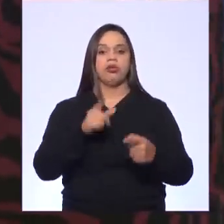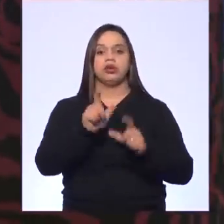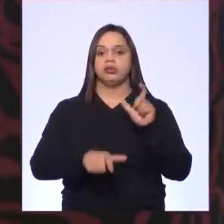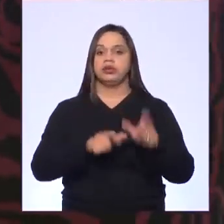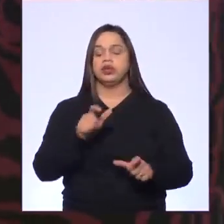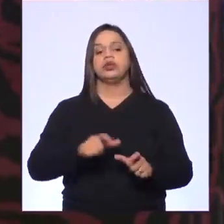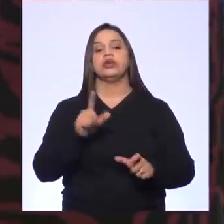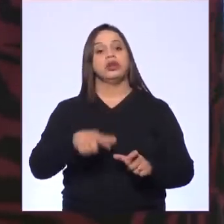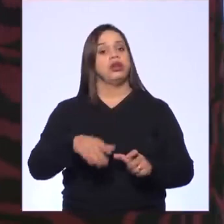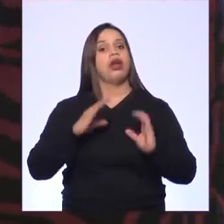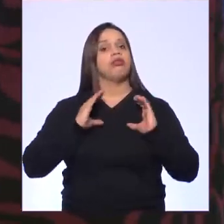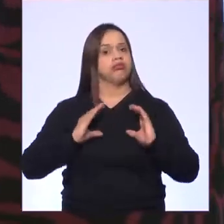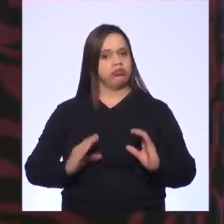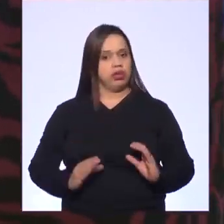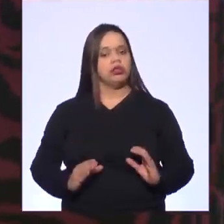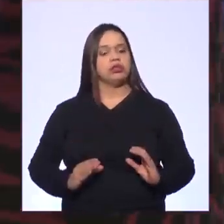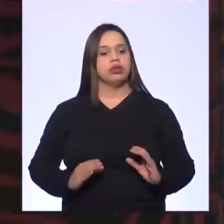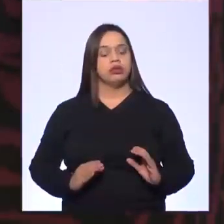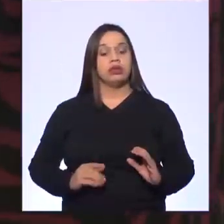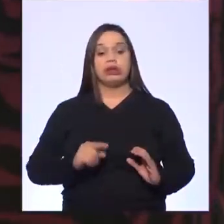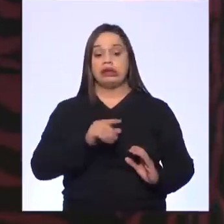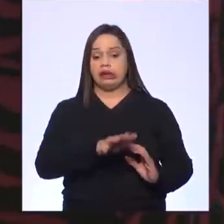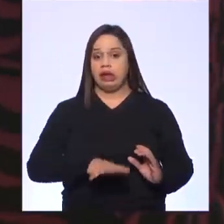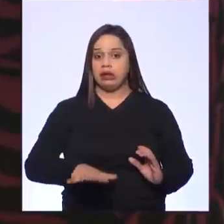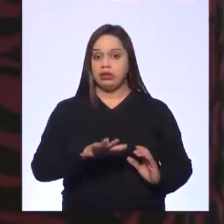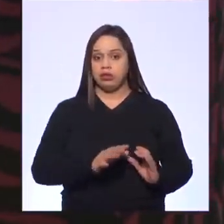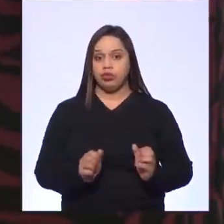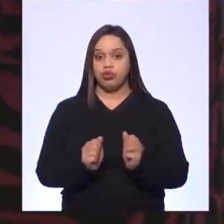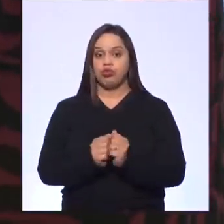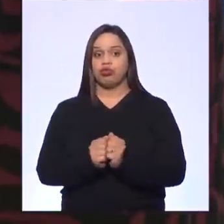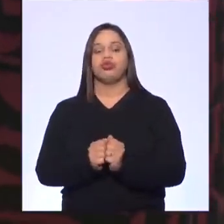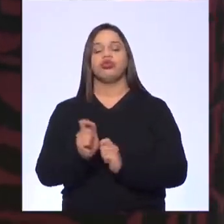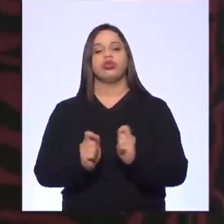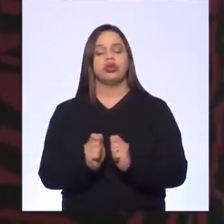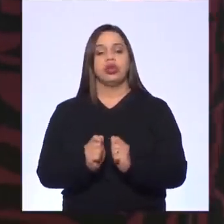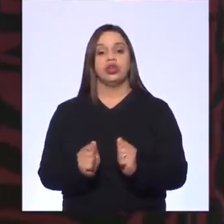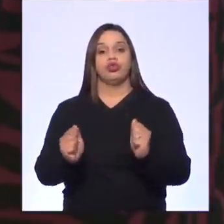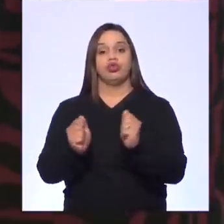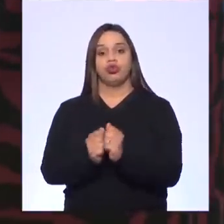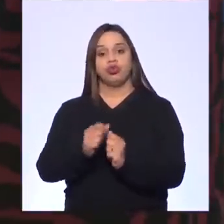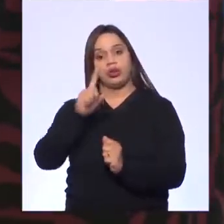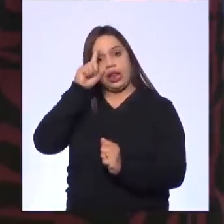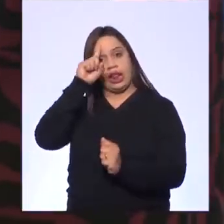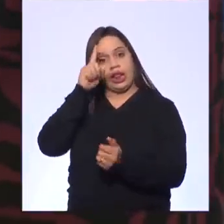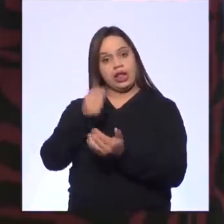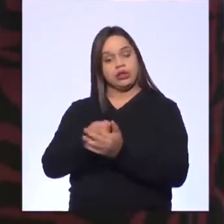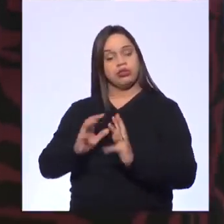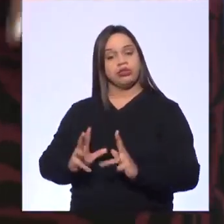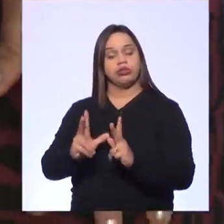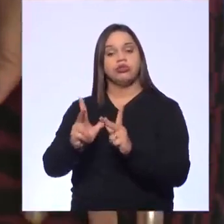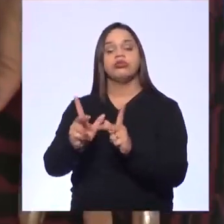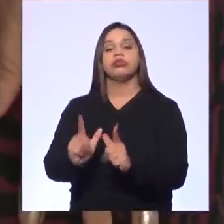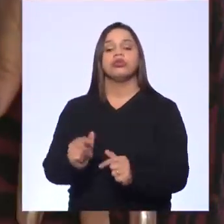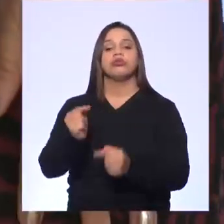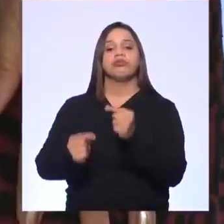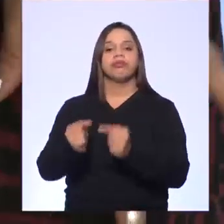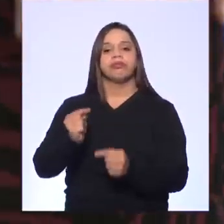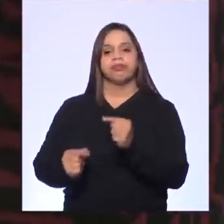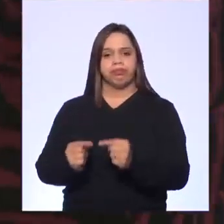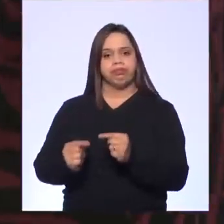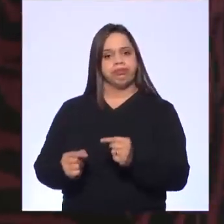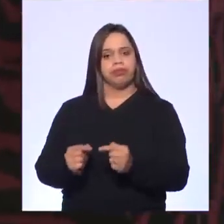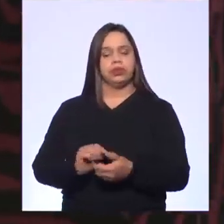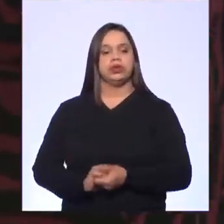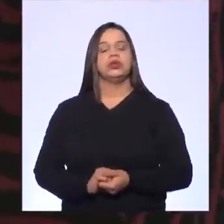cidadãos, e esses cidadãos, juntos, decidem todas as questões políticas. Então, em Atenas,